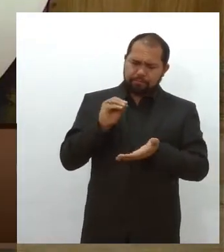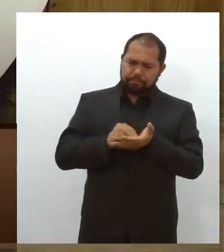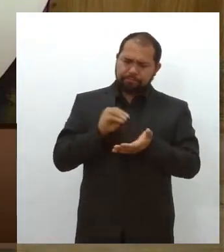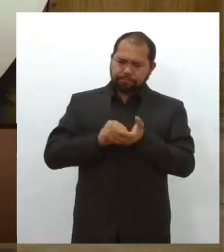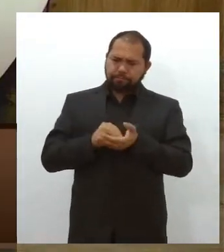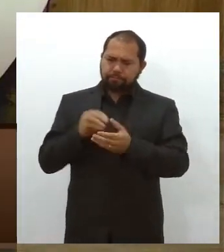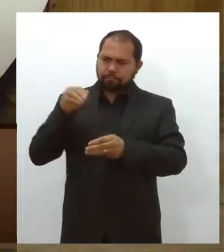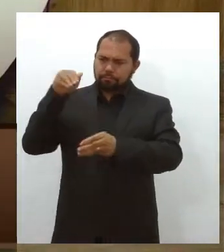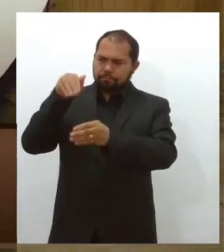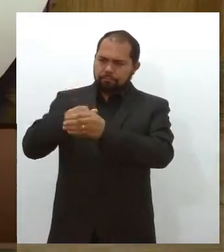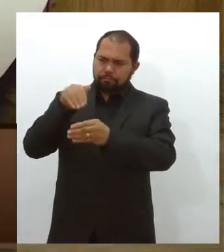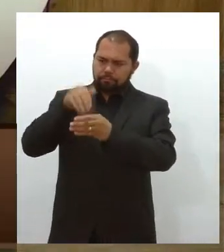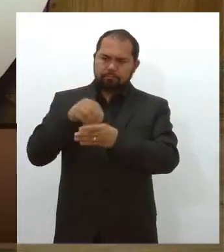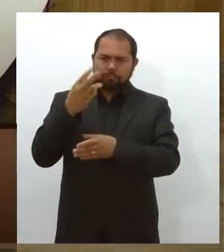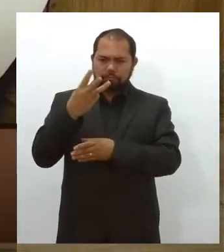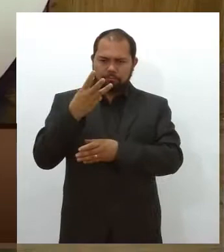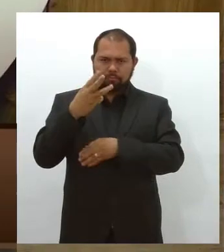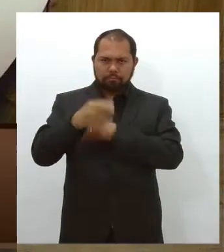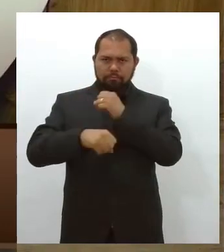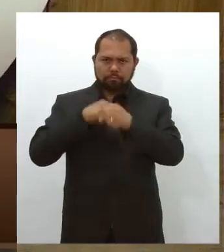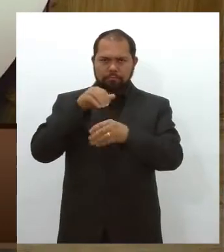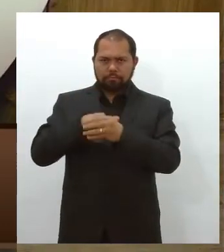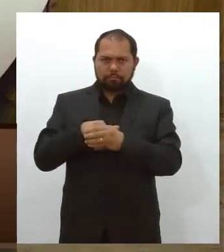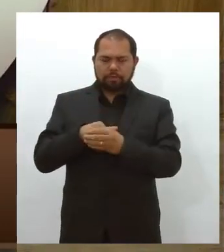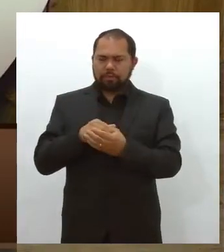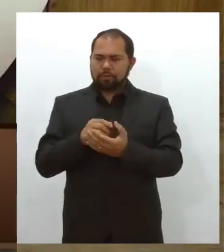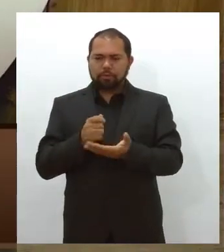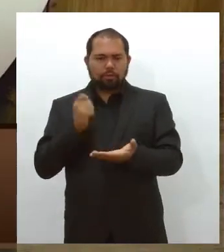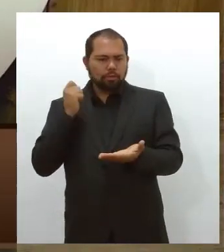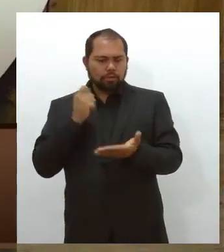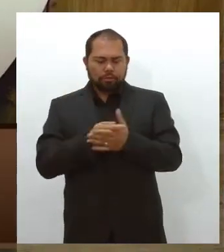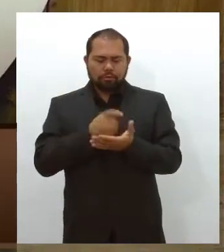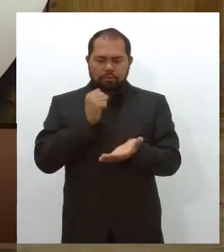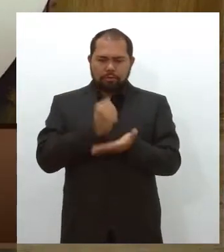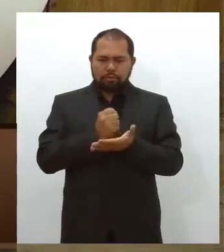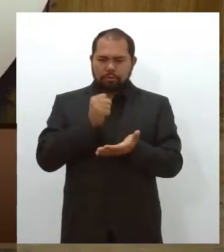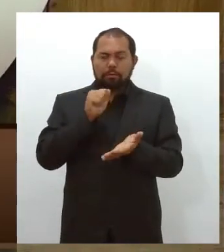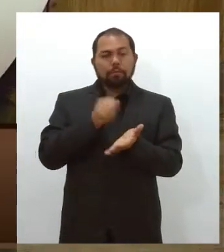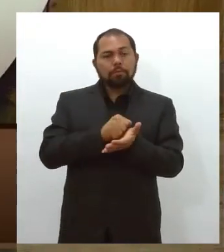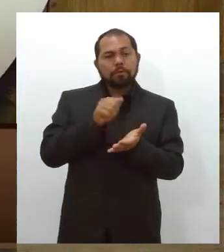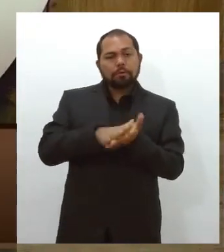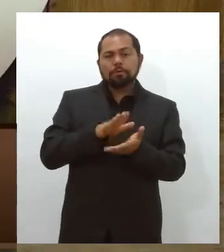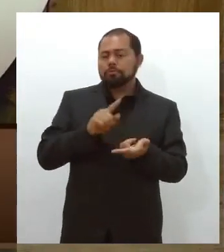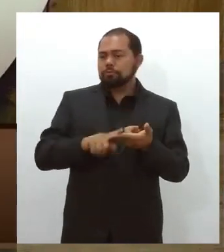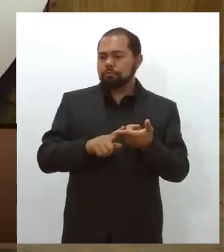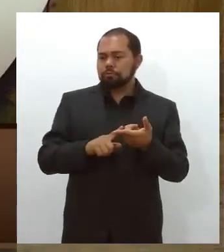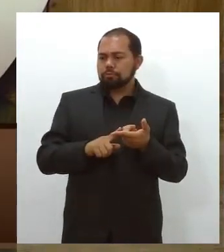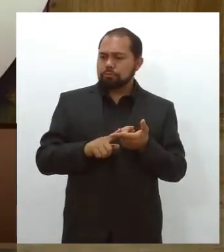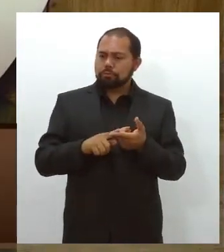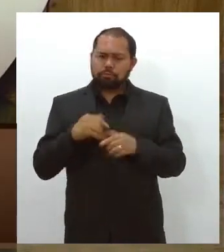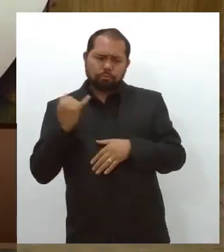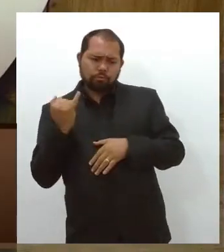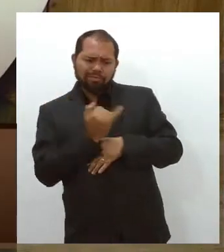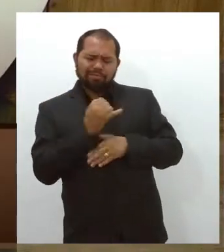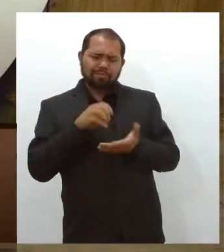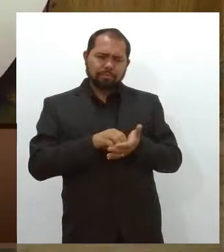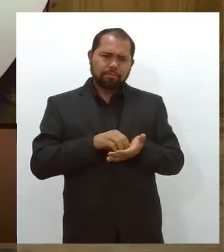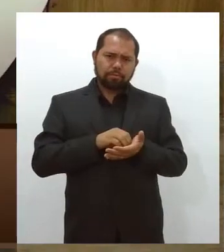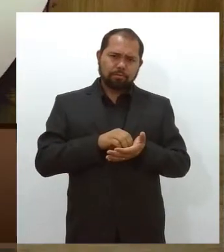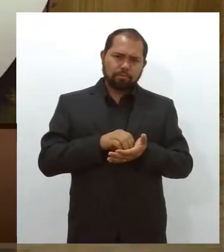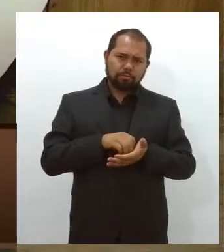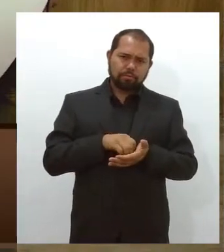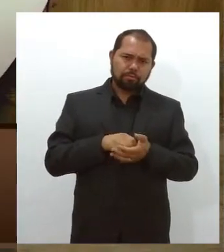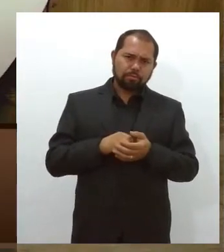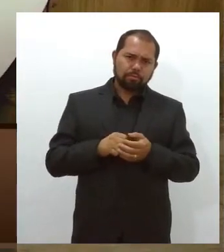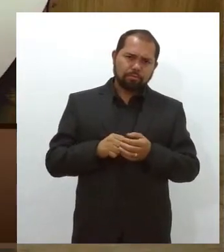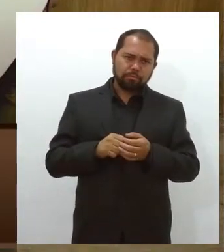e não pagou multa, não adotou as medidas necessárias, cabíveis para estar apto nessa eleição. Tem algo ainda a ser feito?